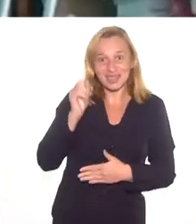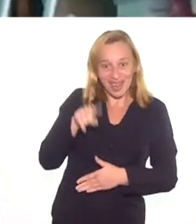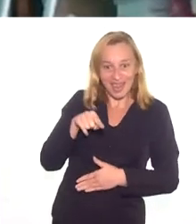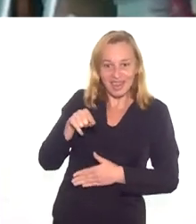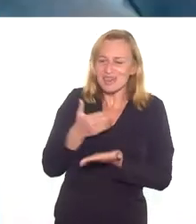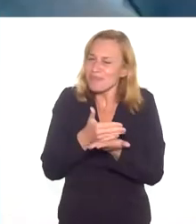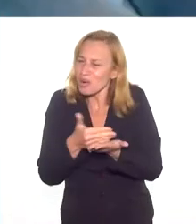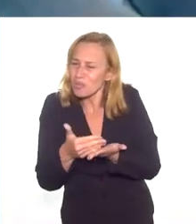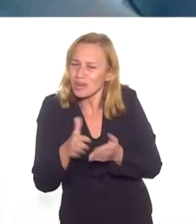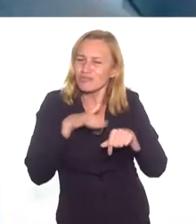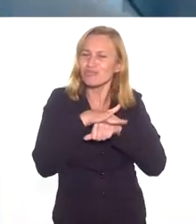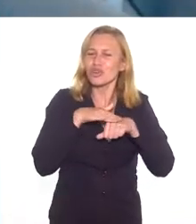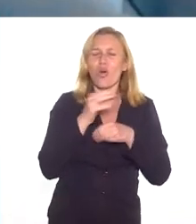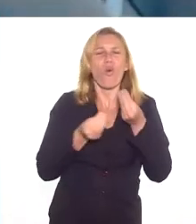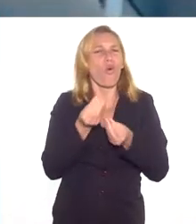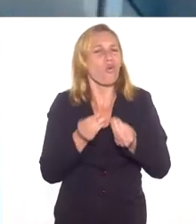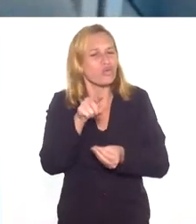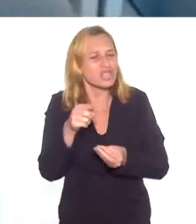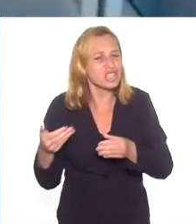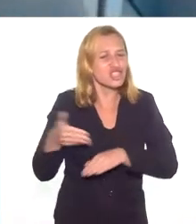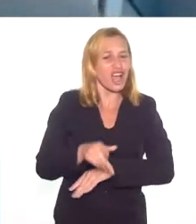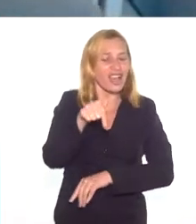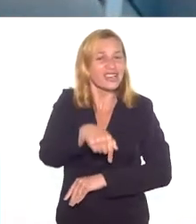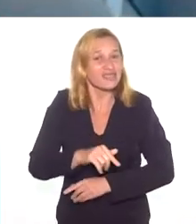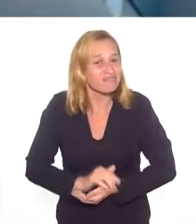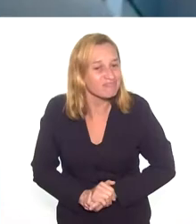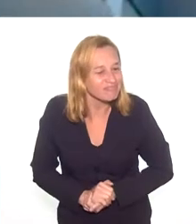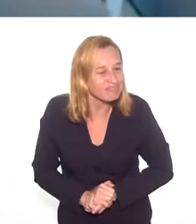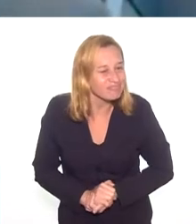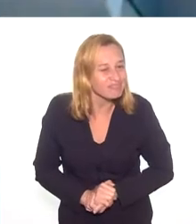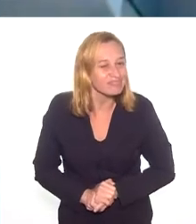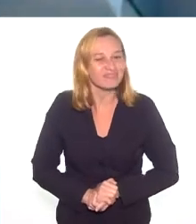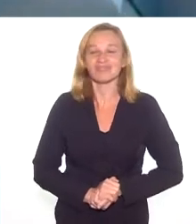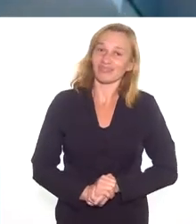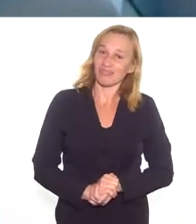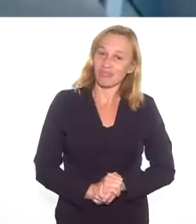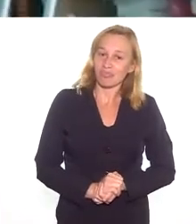Brasil. Para começo de conversa, como é que você veio parar aqui?